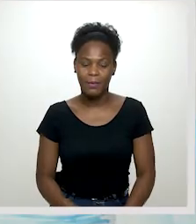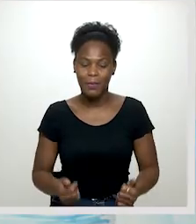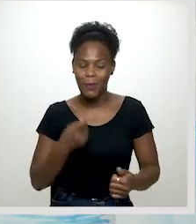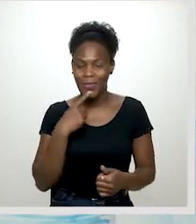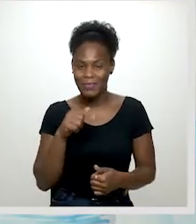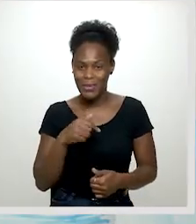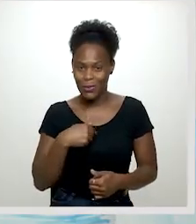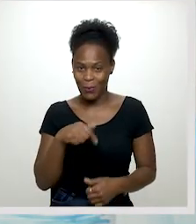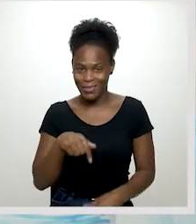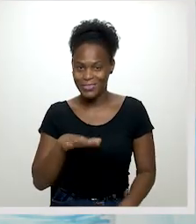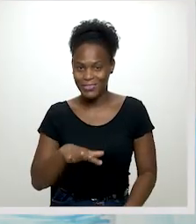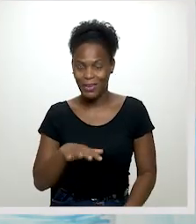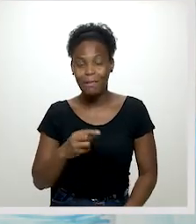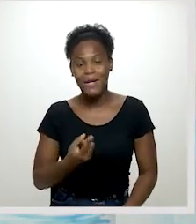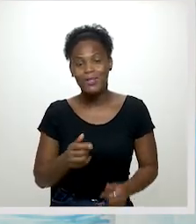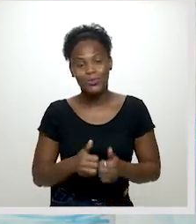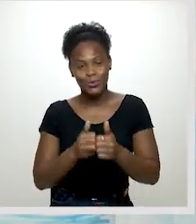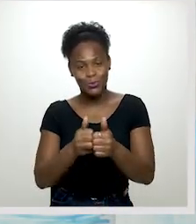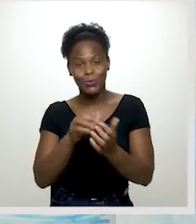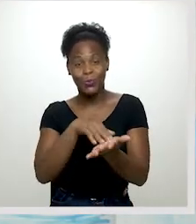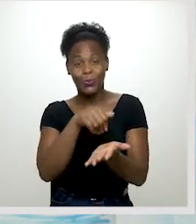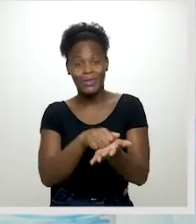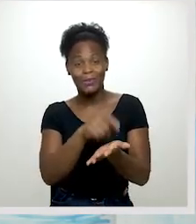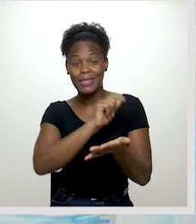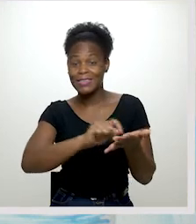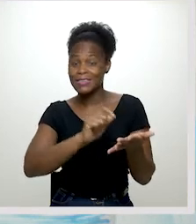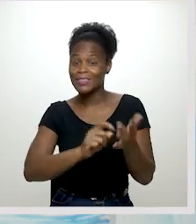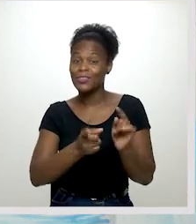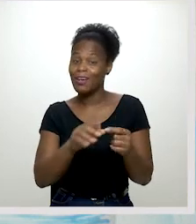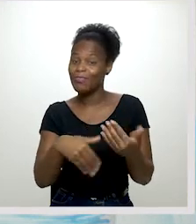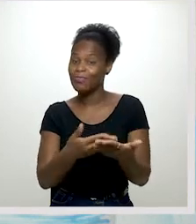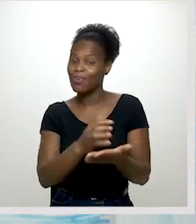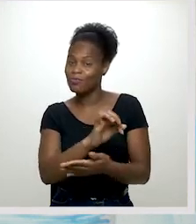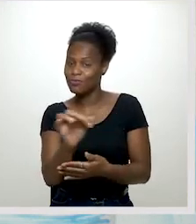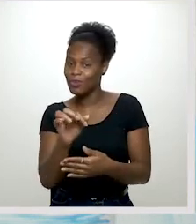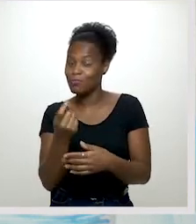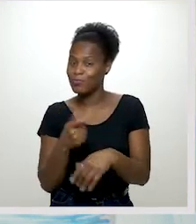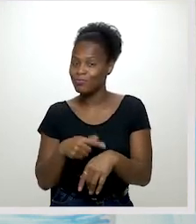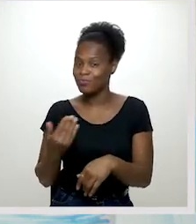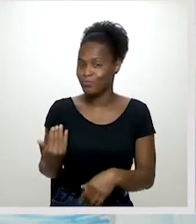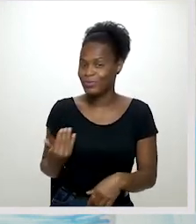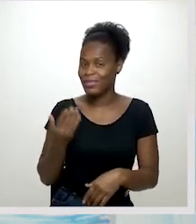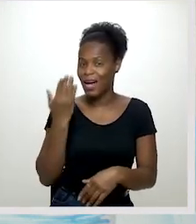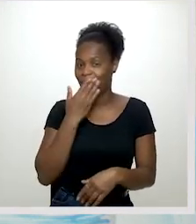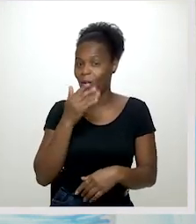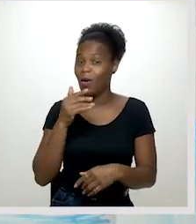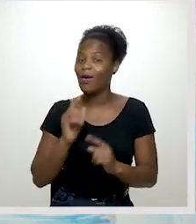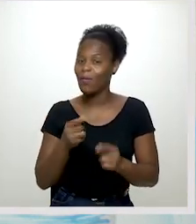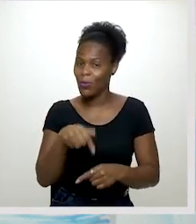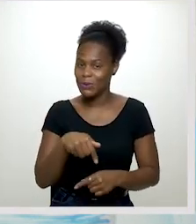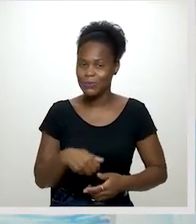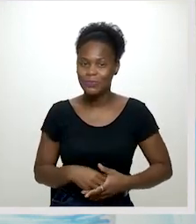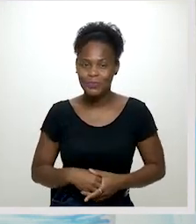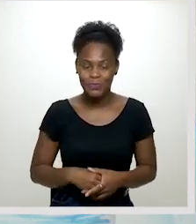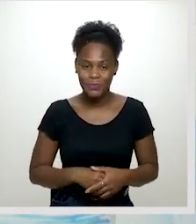Bom, de novo estou cá para, em conjunto, corrigirmos os exercícios que vos passei a bocado da aula que foi